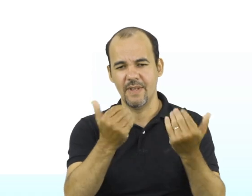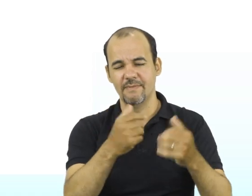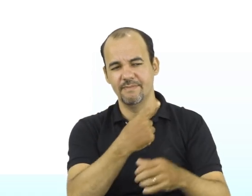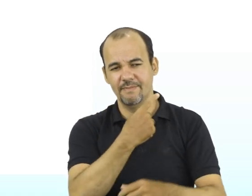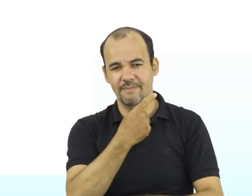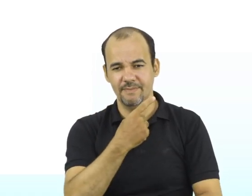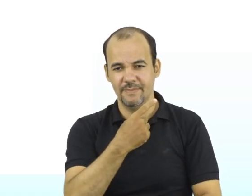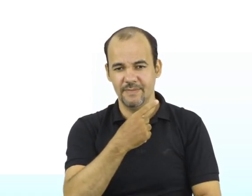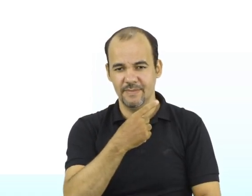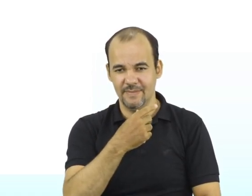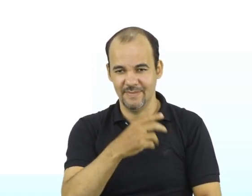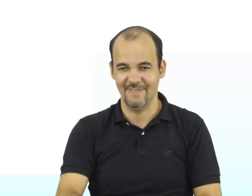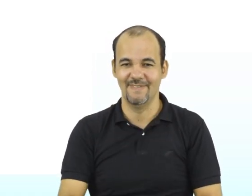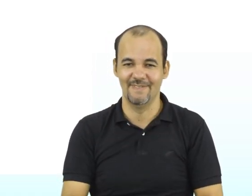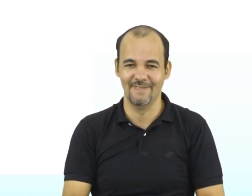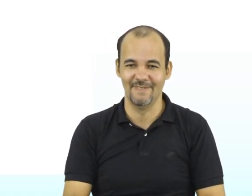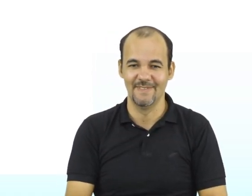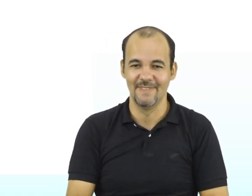Olha aí, né?